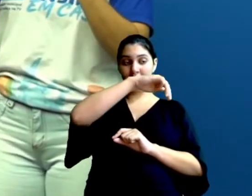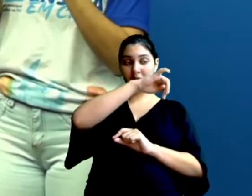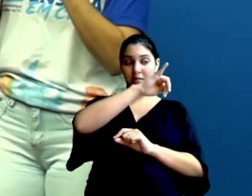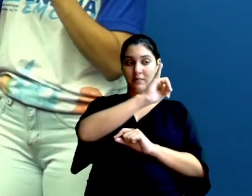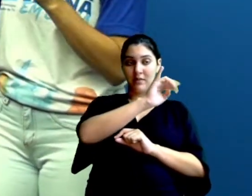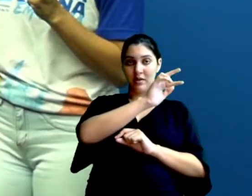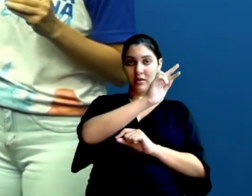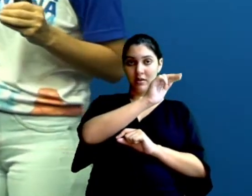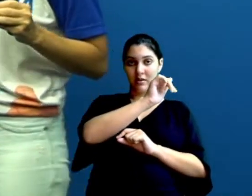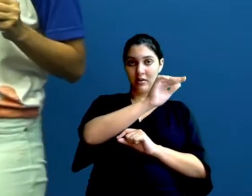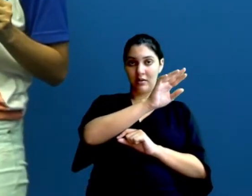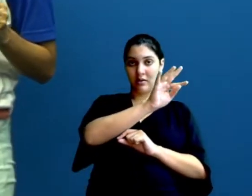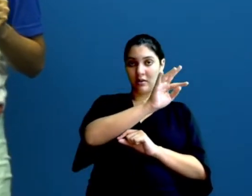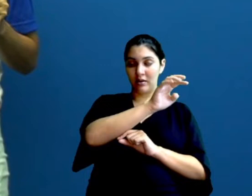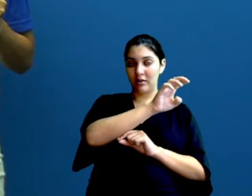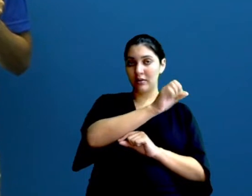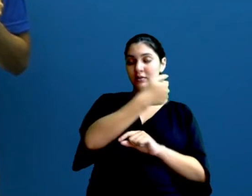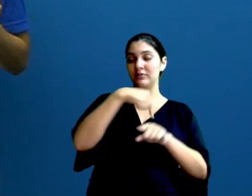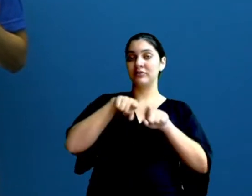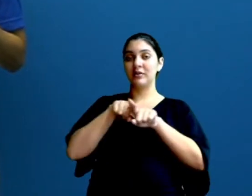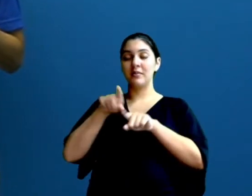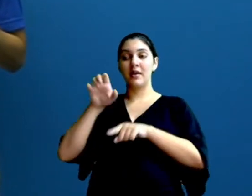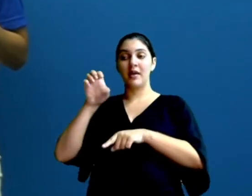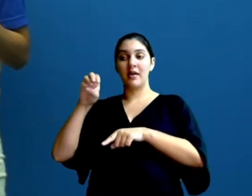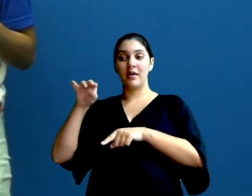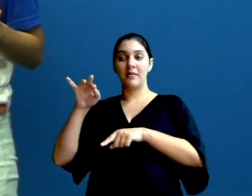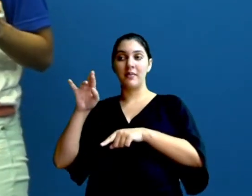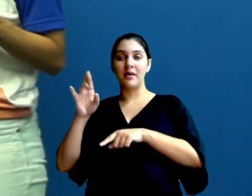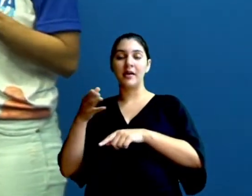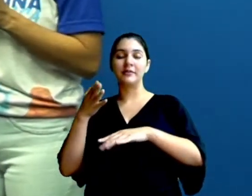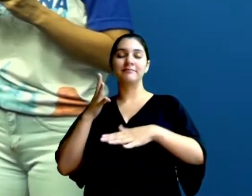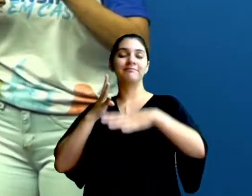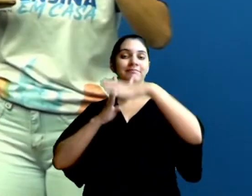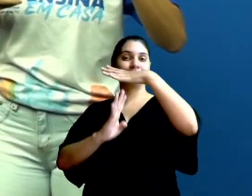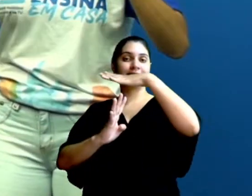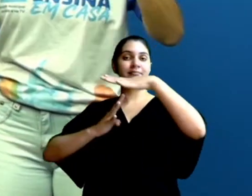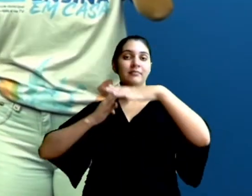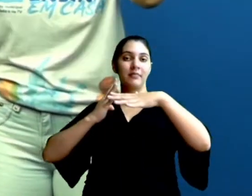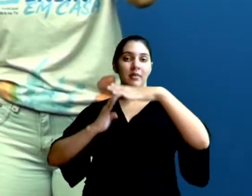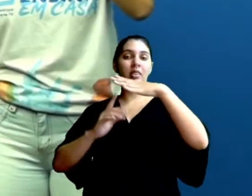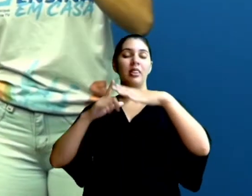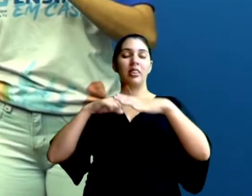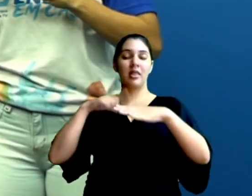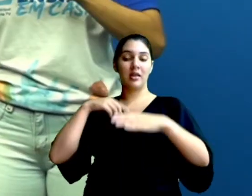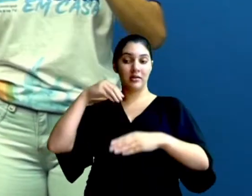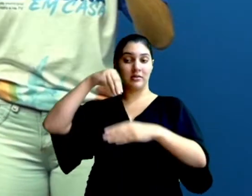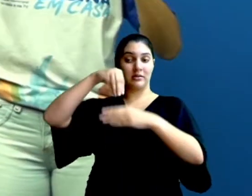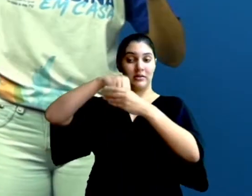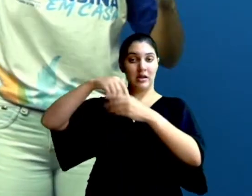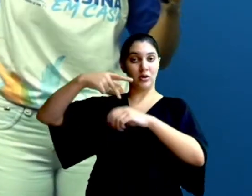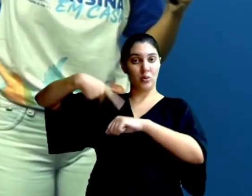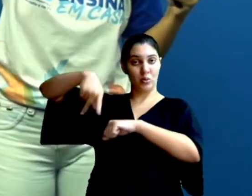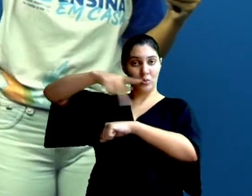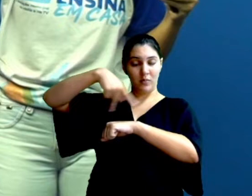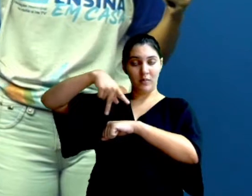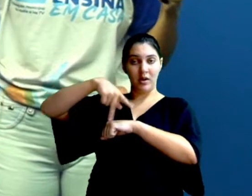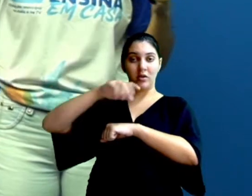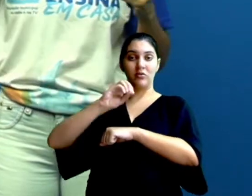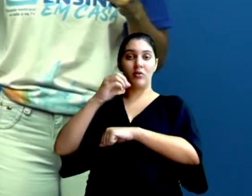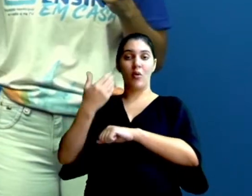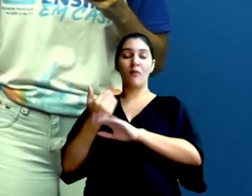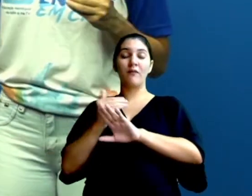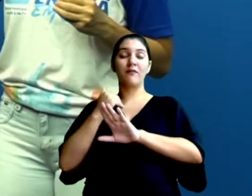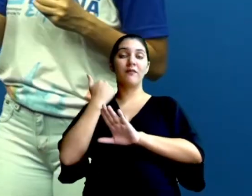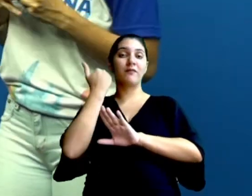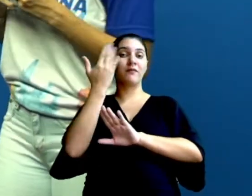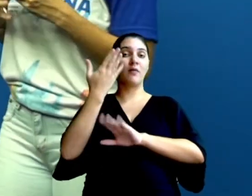emigrantes são os indivíduos que passam pelo processo de migrações, sejam dentro do seu país, seja fora